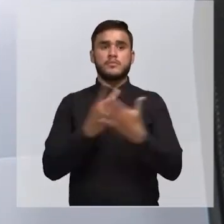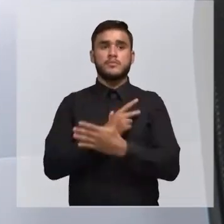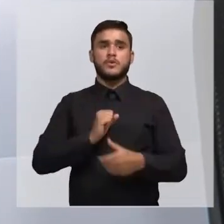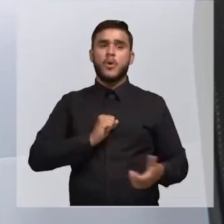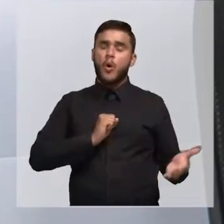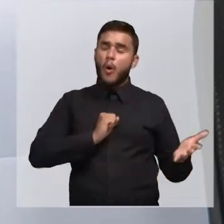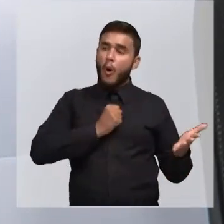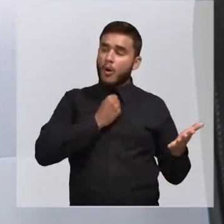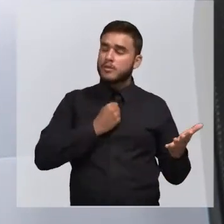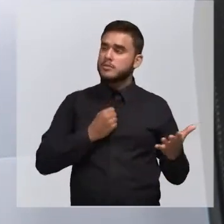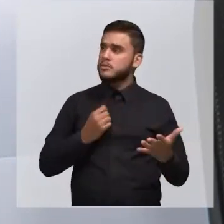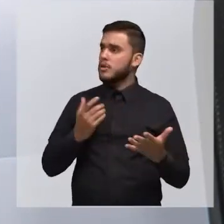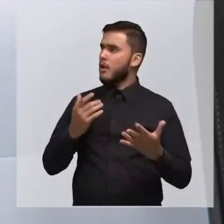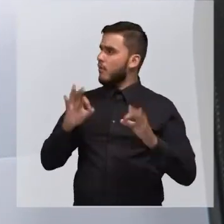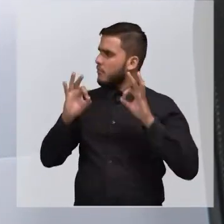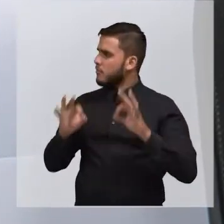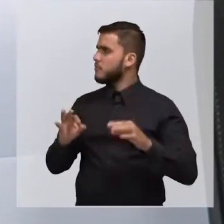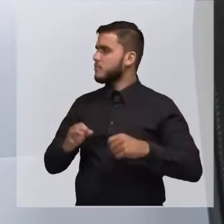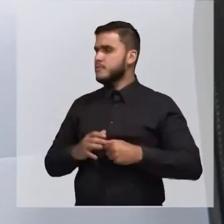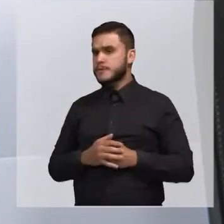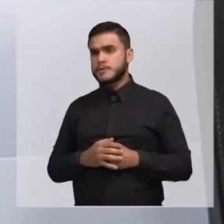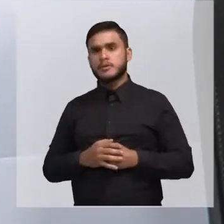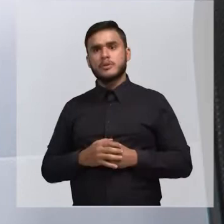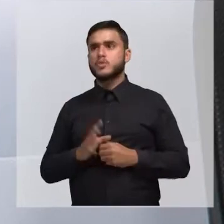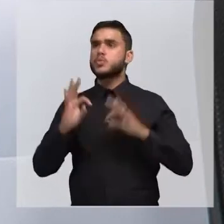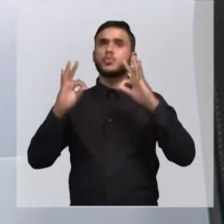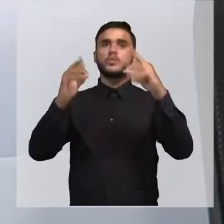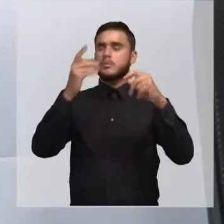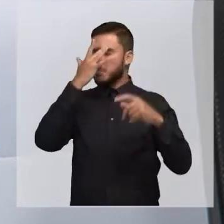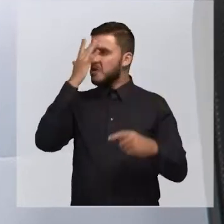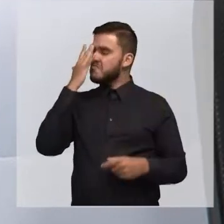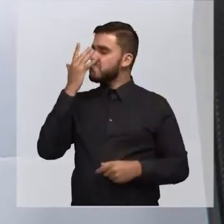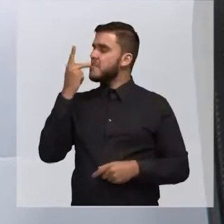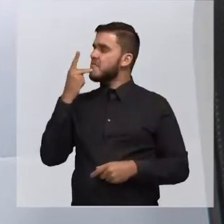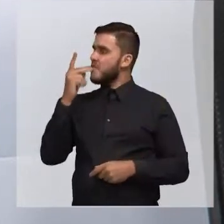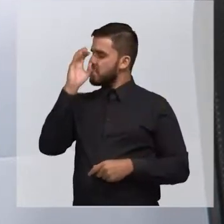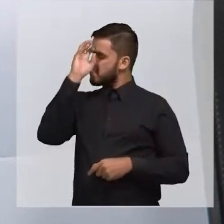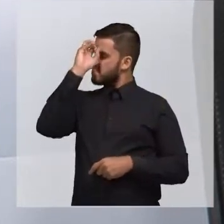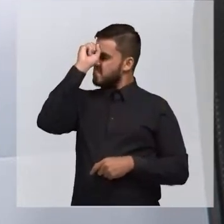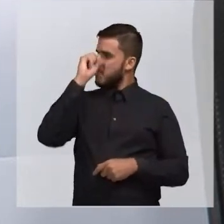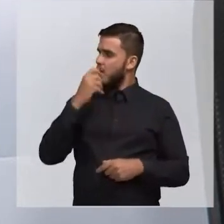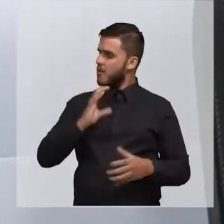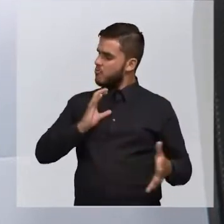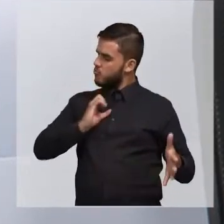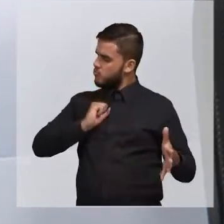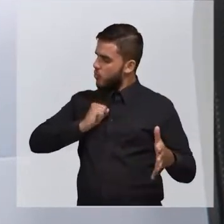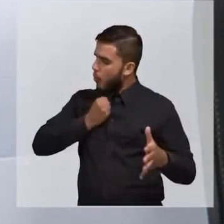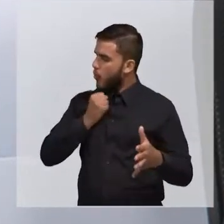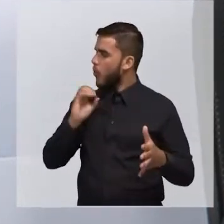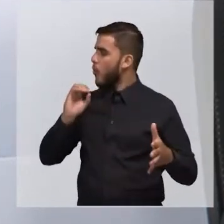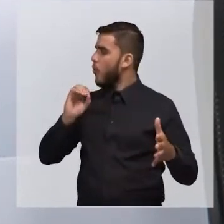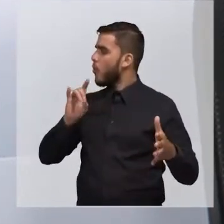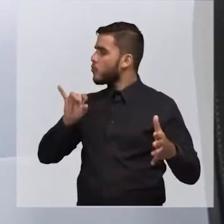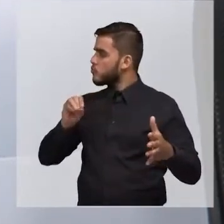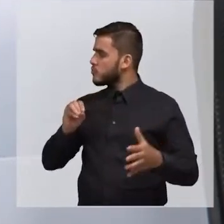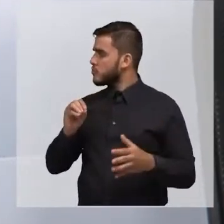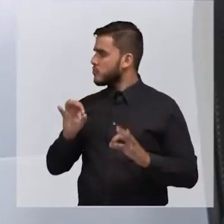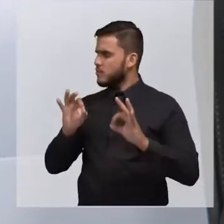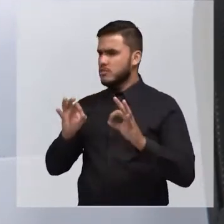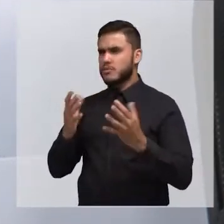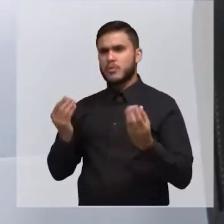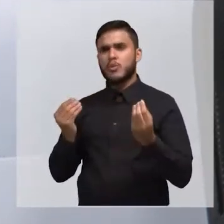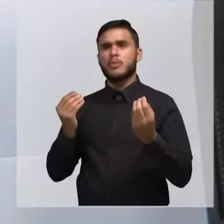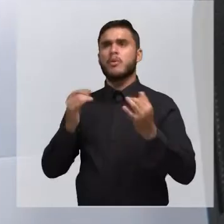que está ficando impregnado na alma das pessoas. Isso é perigoso, porque para você eliminar esse discurso, é